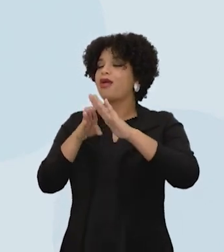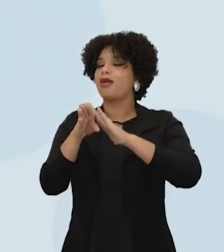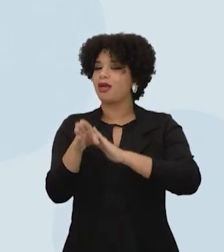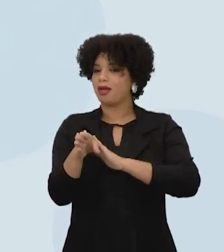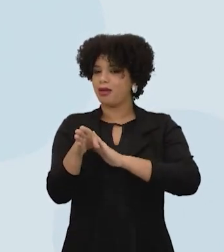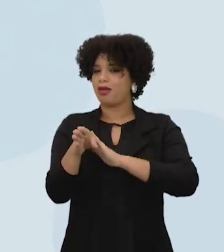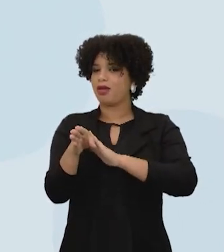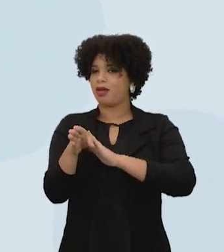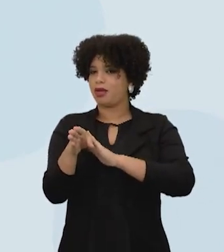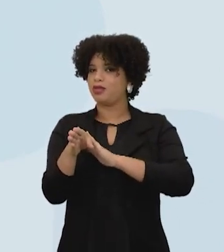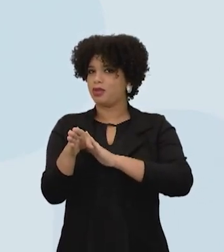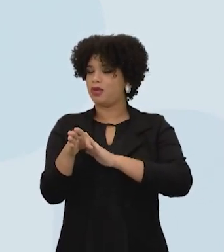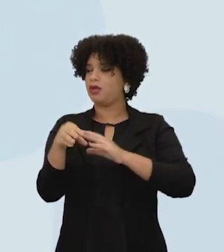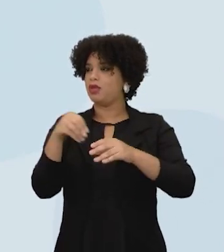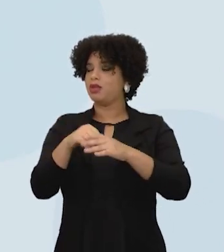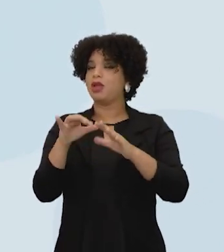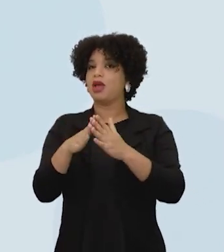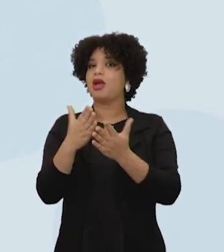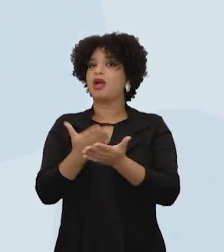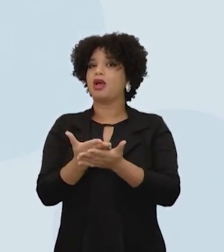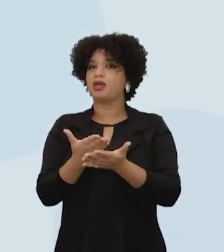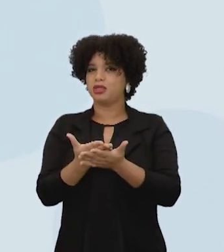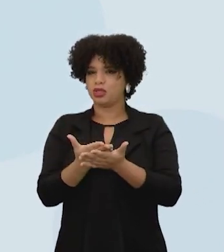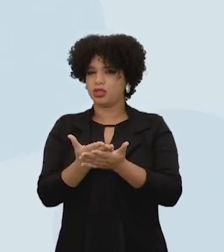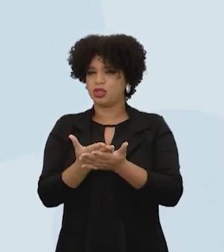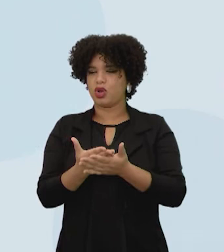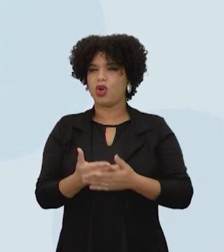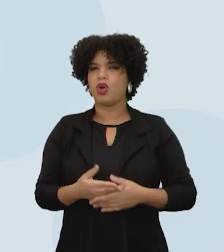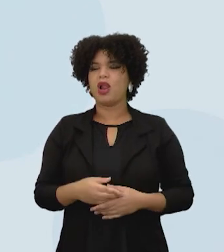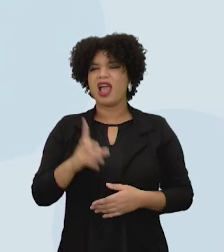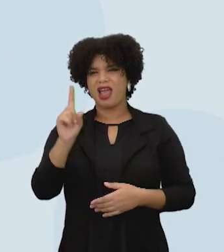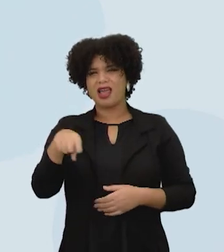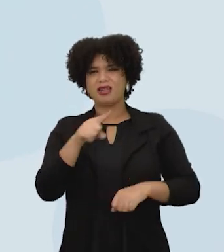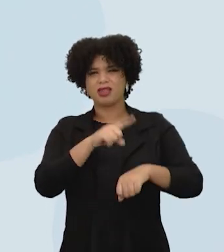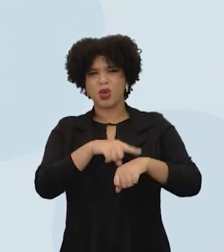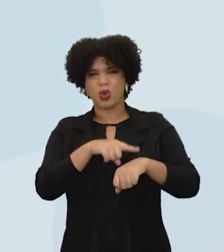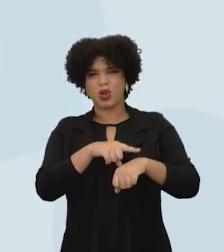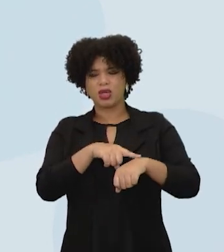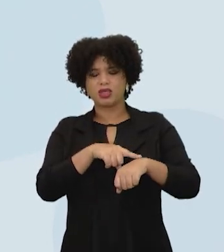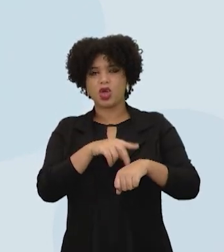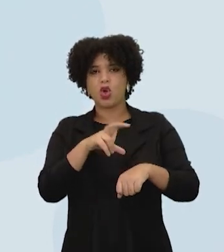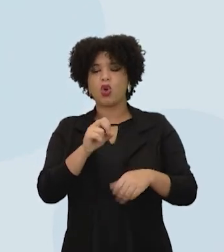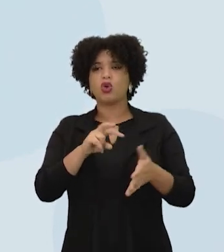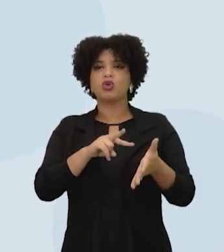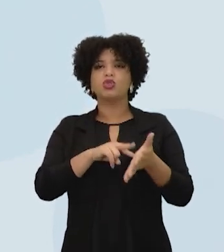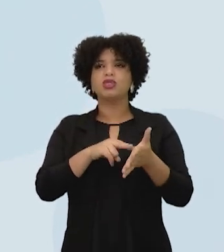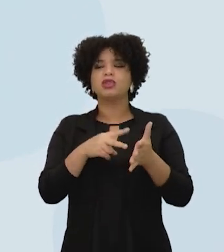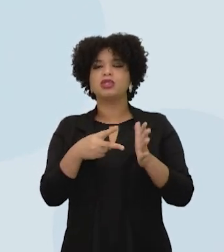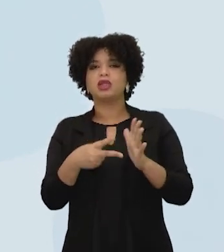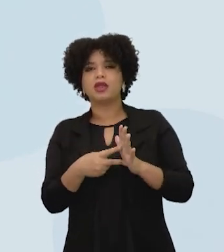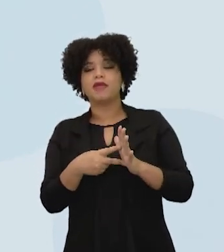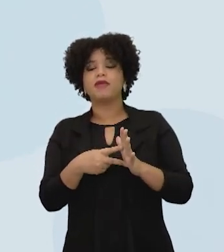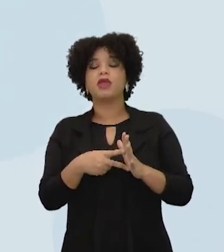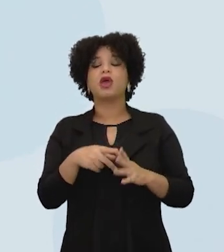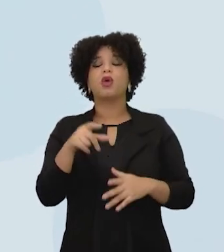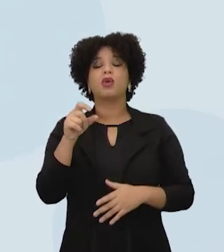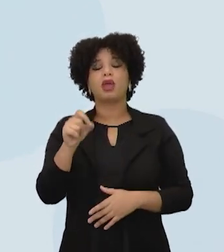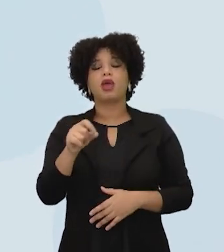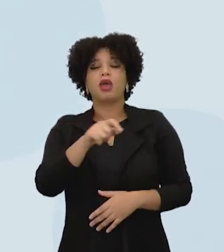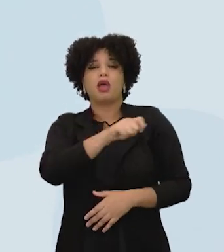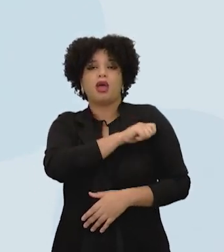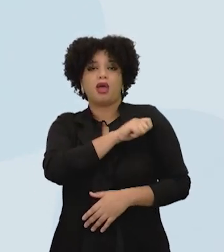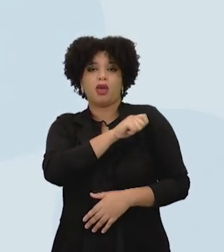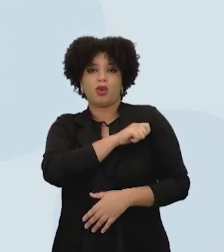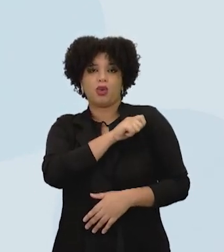filhos, quando os filhos, as crianças, ao entrarem em escolas de esportes, eu estou falando exatamente o momento em que elas entram na escola,